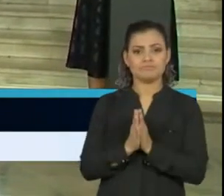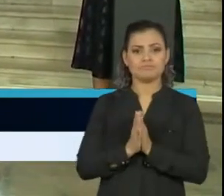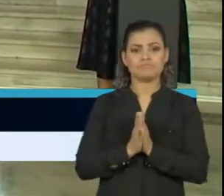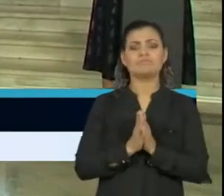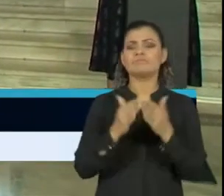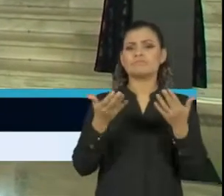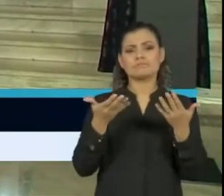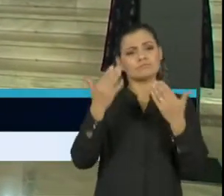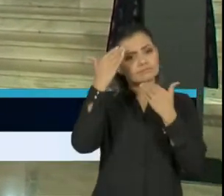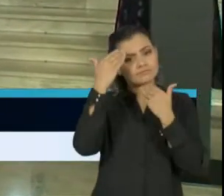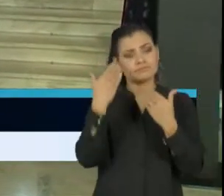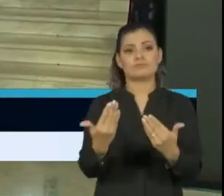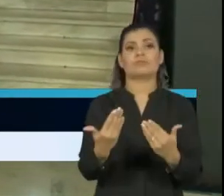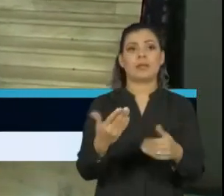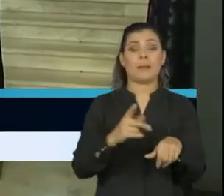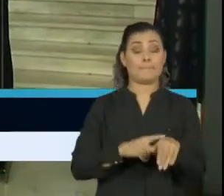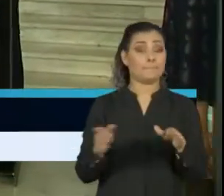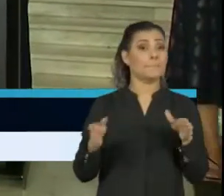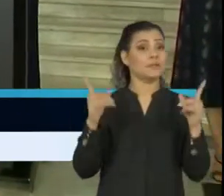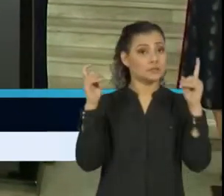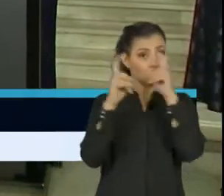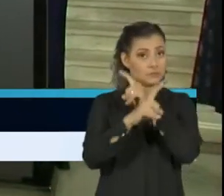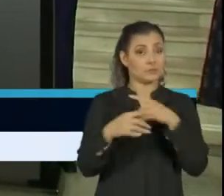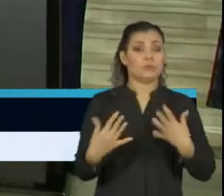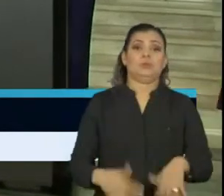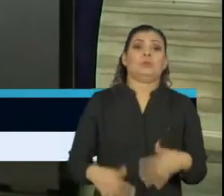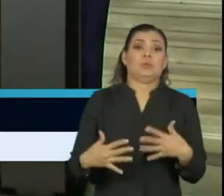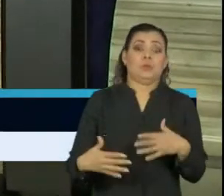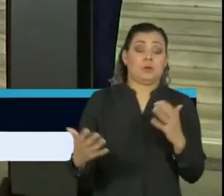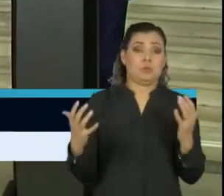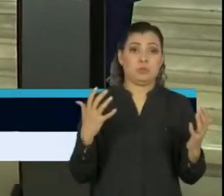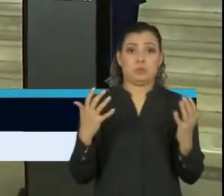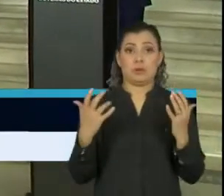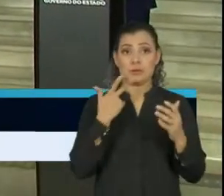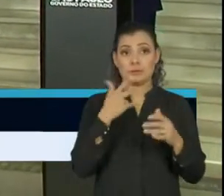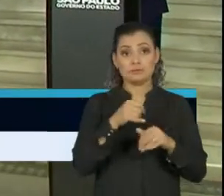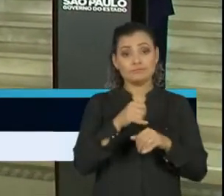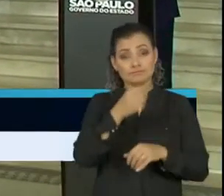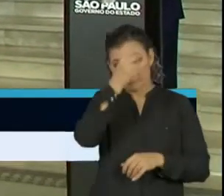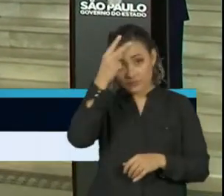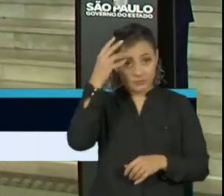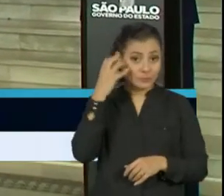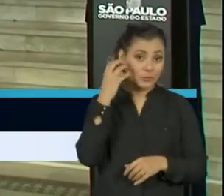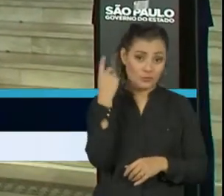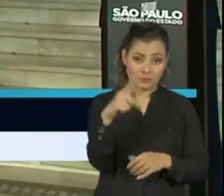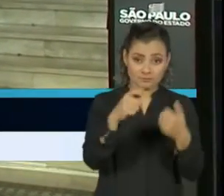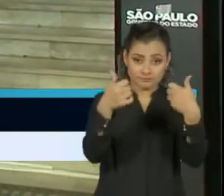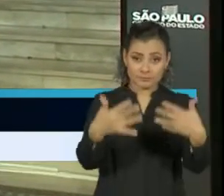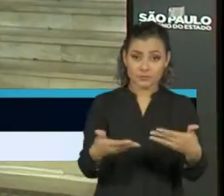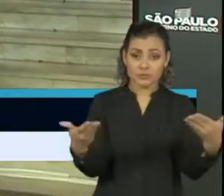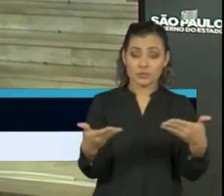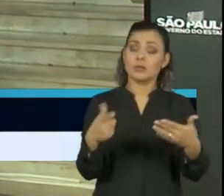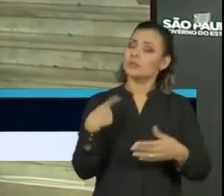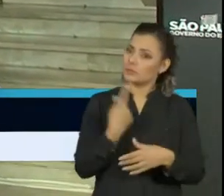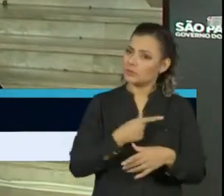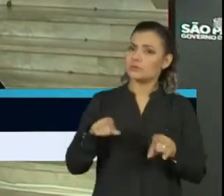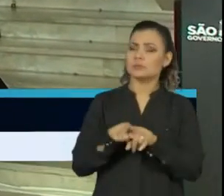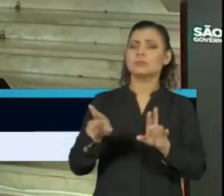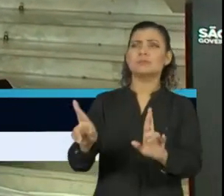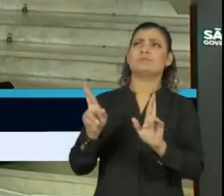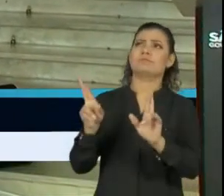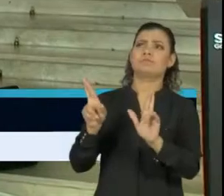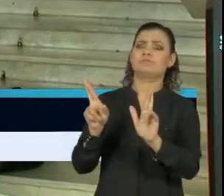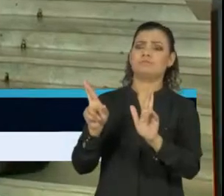agradecimento no momento tão difícil, com tanta apreensão que o prefeito Bruno Covas acabou de compartilhar. Temos também muita